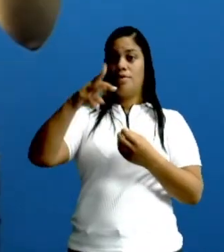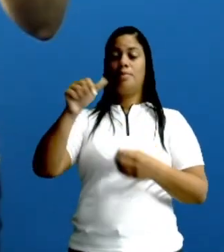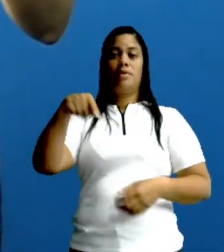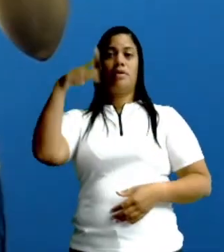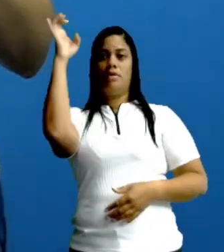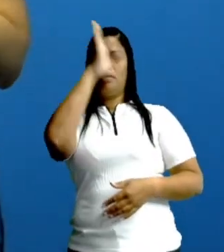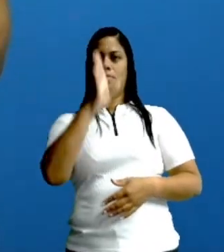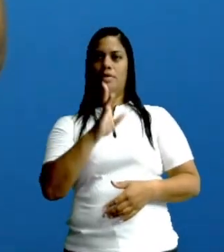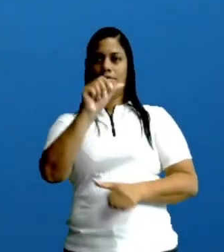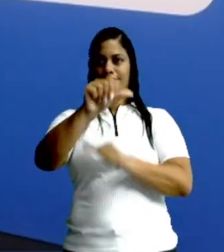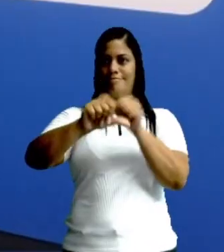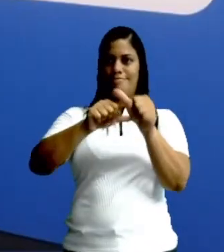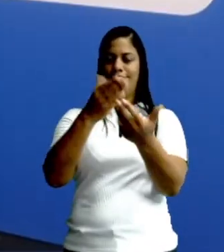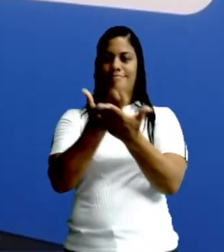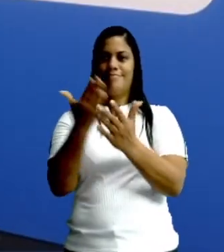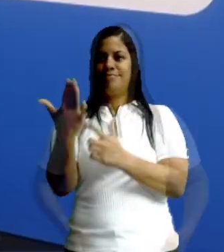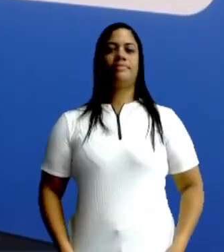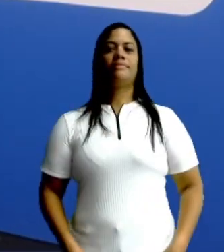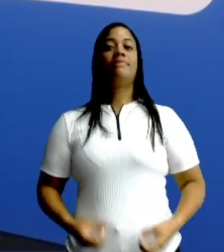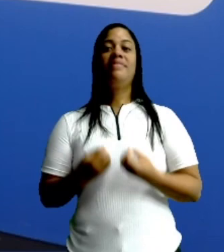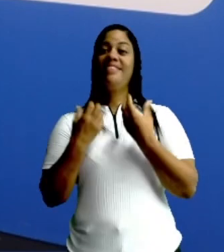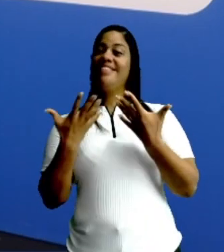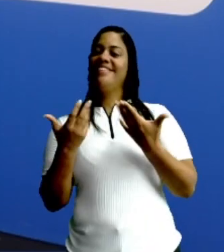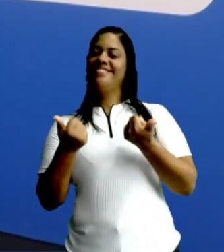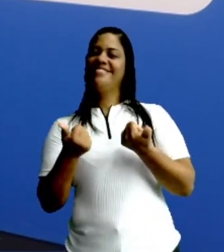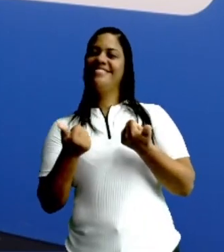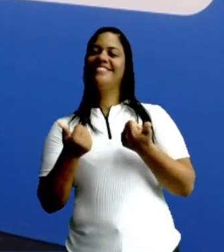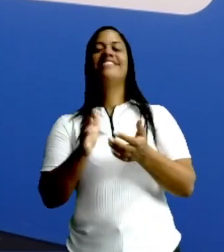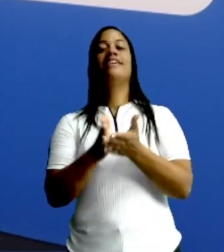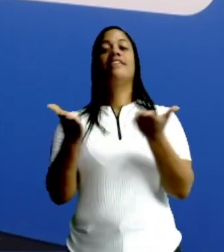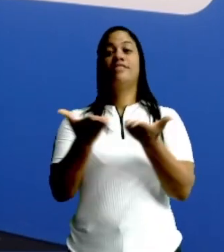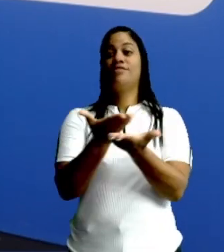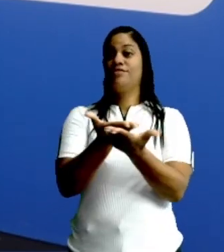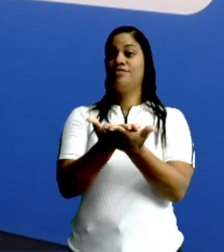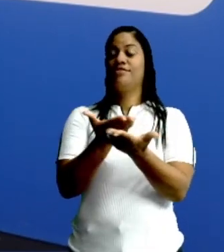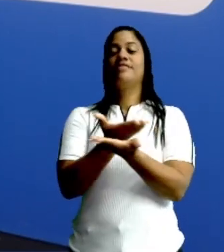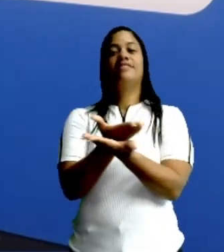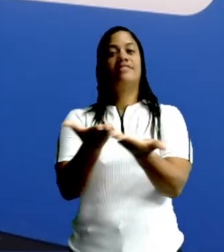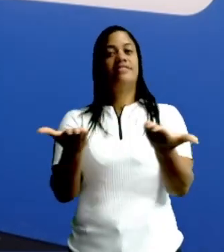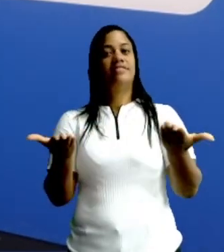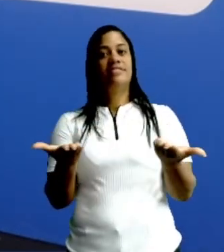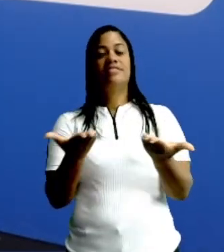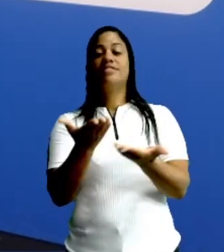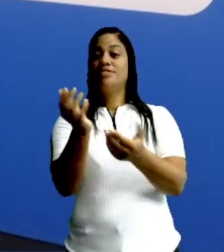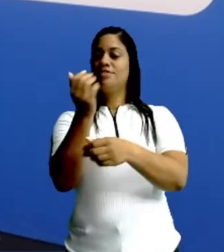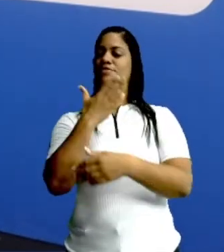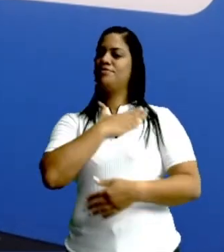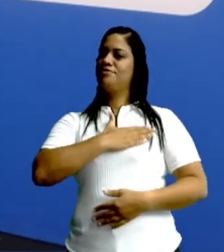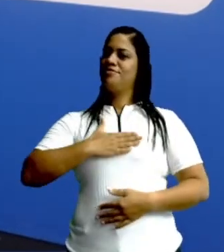e traz para mim na próxima aula, certo? Bom, gente, essa foi a nossa aula de hoje. Eu espero